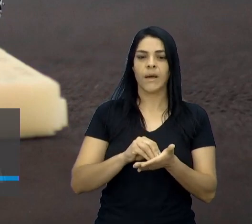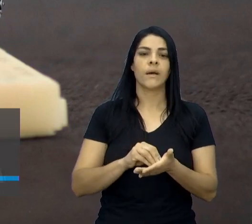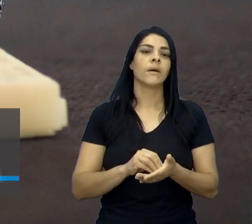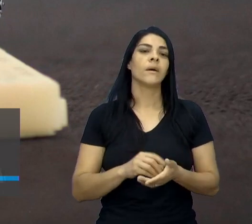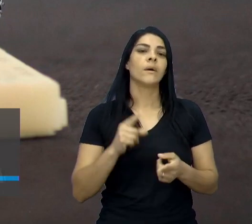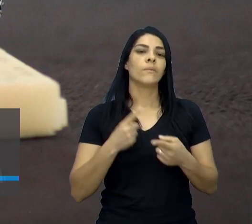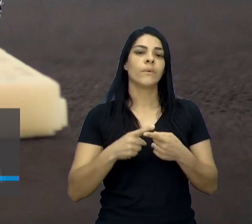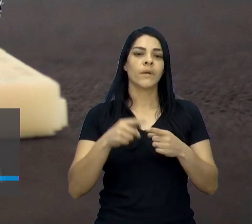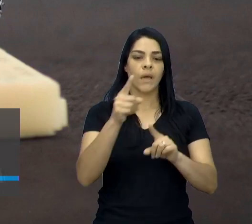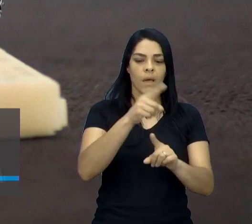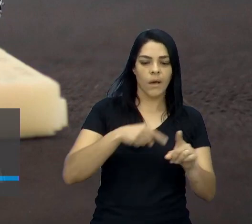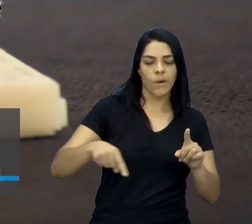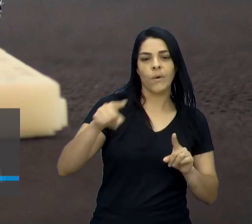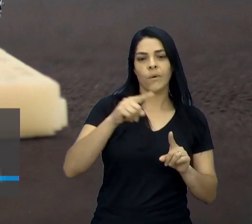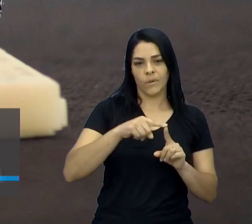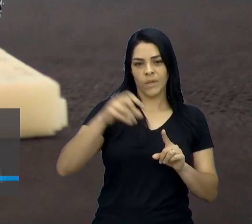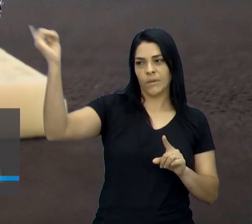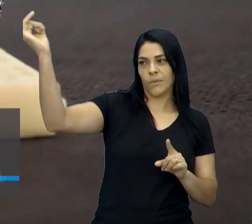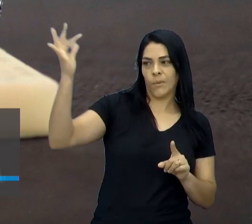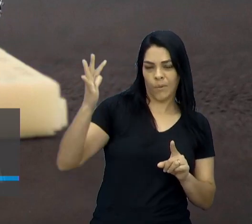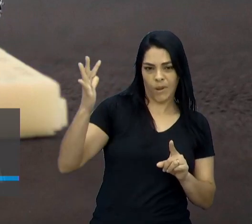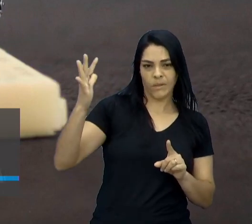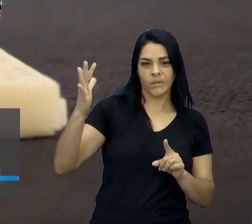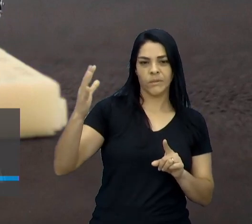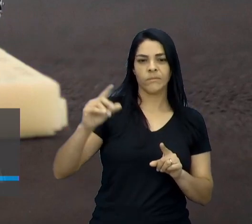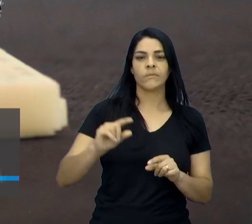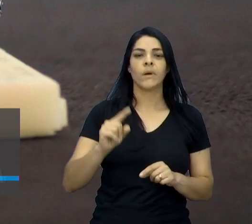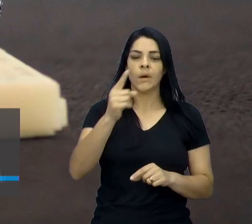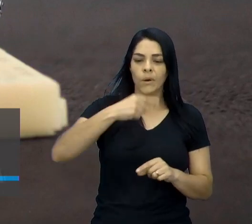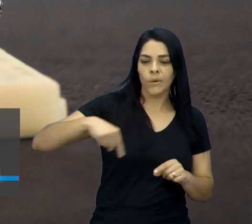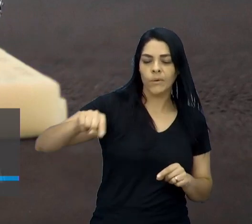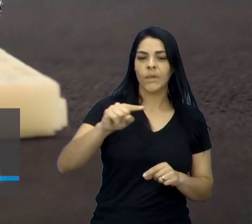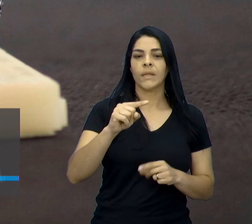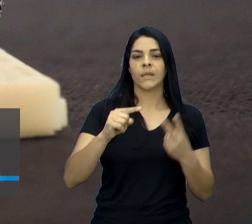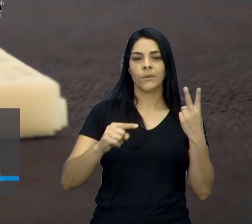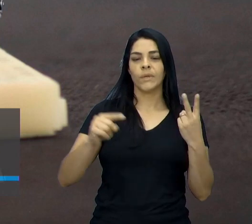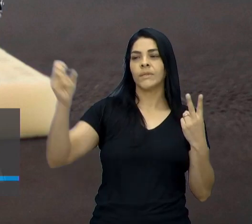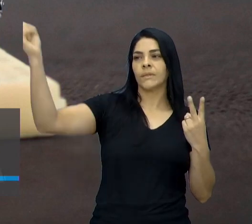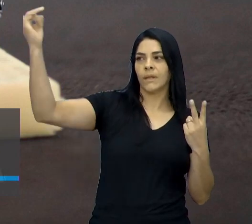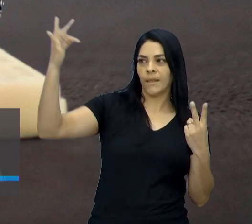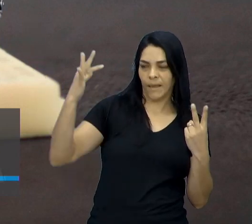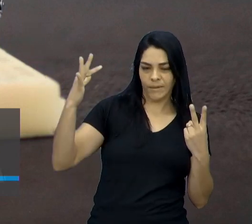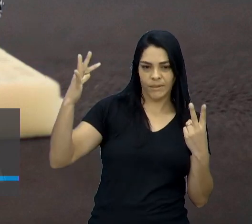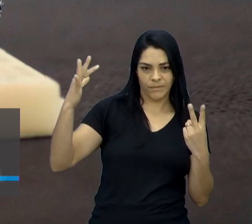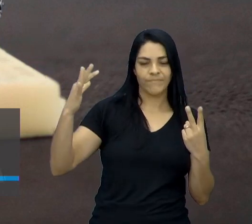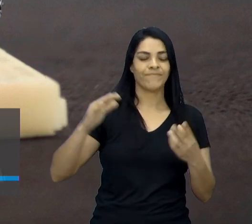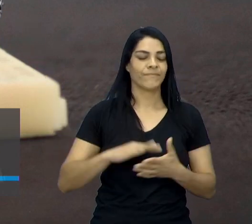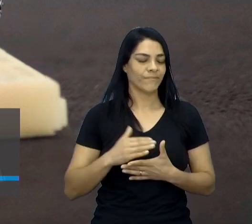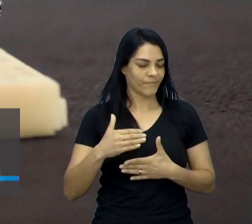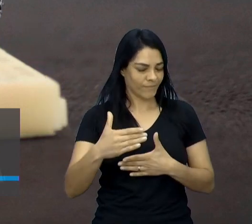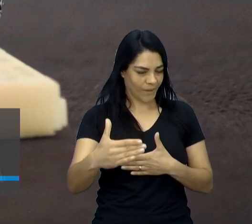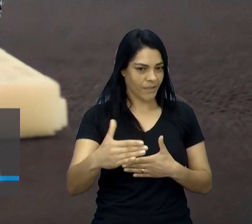os LEDs acendam aleatoriamente. Então, você usa esse comando E não só faça a escolha, como